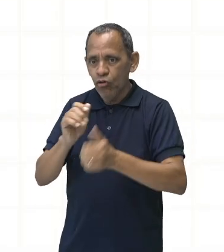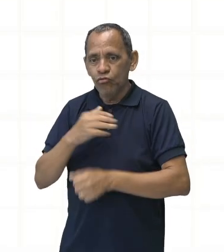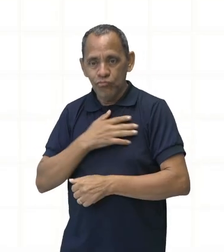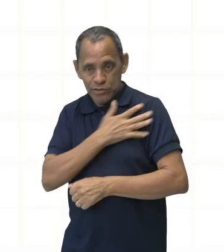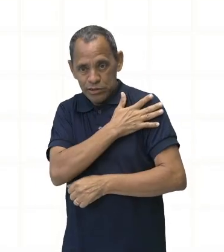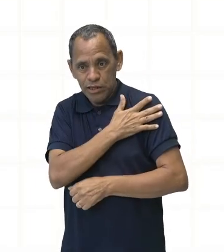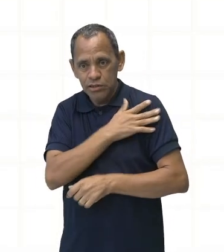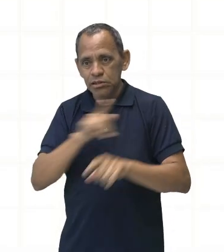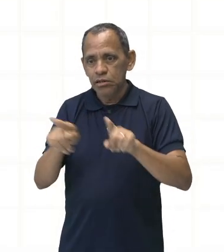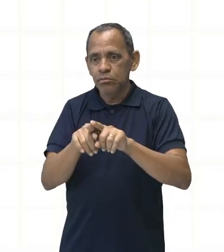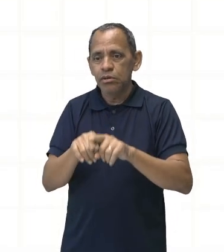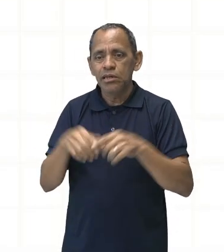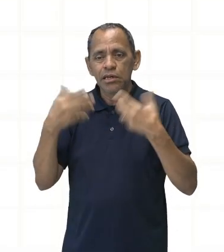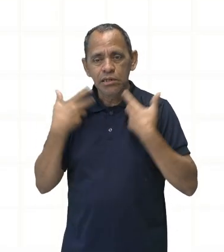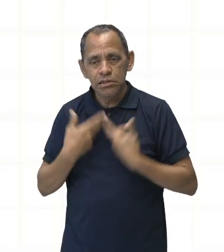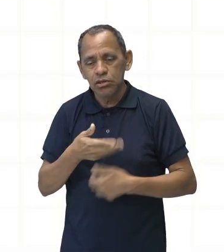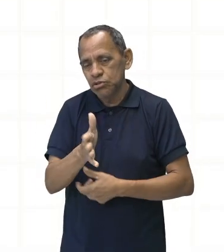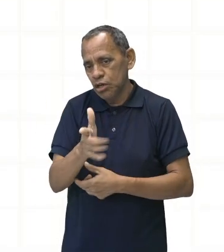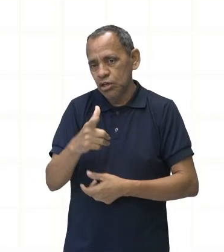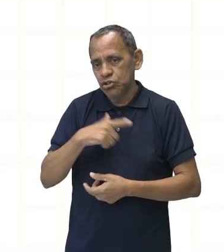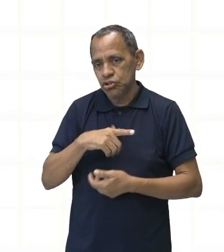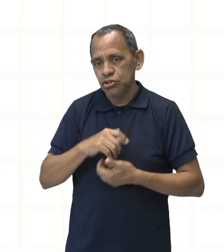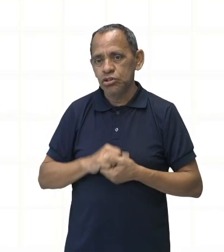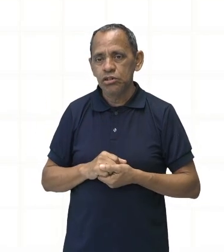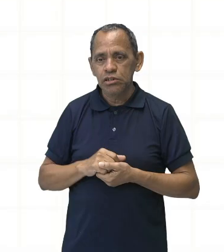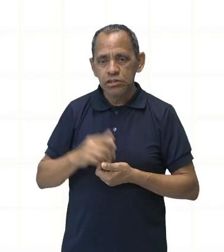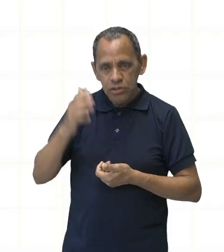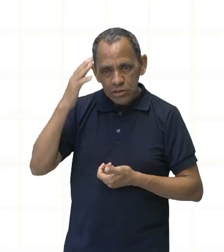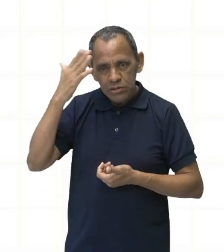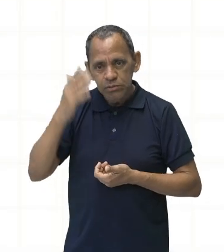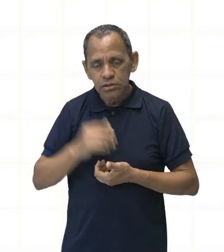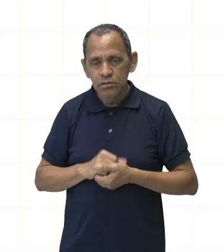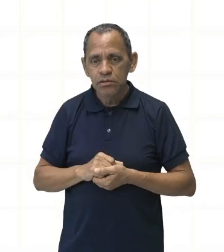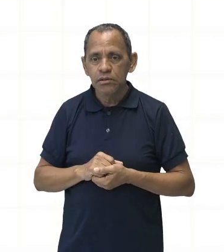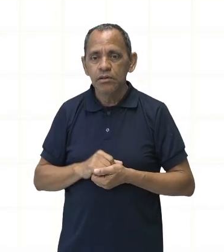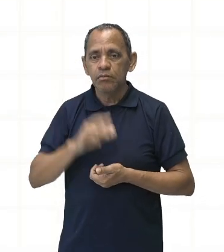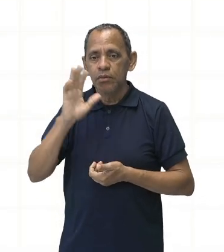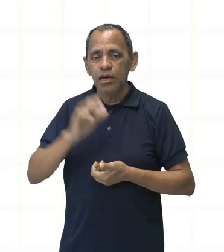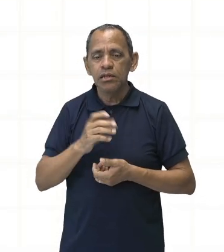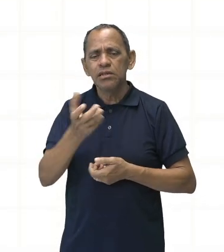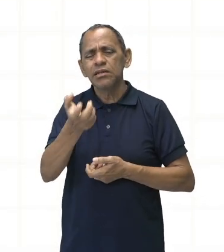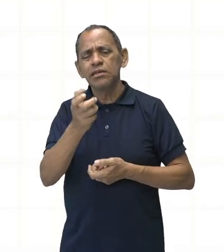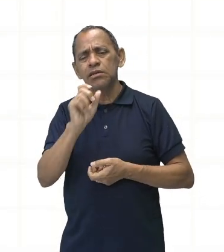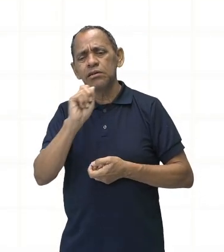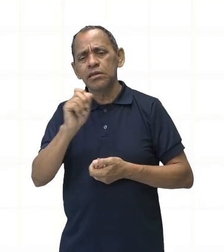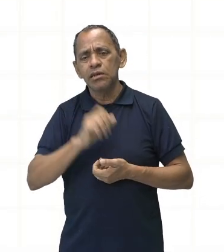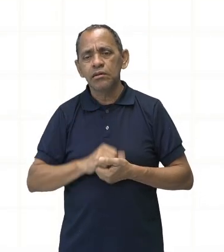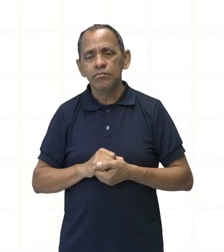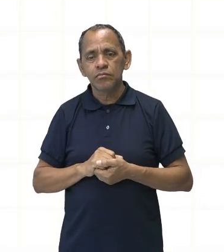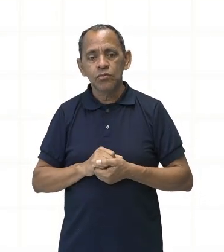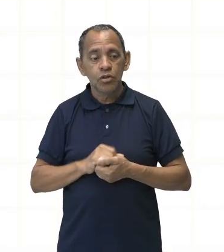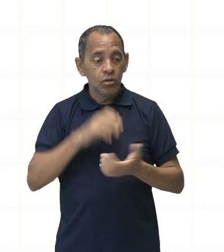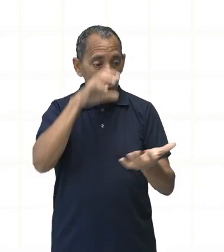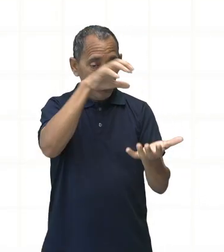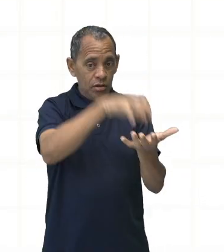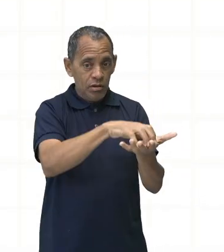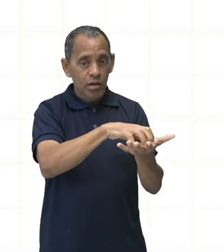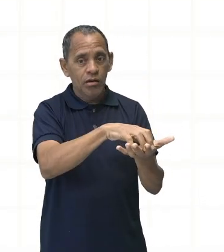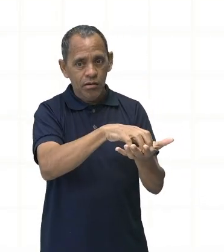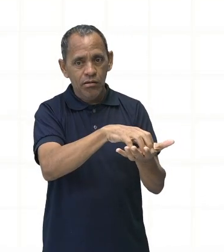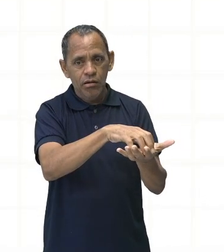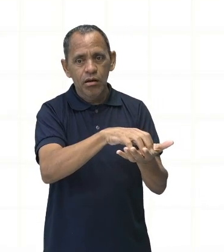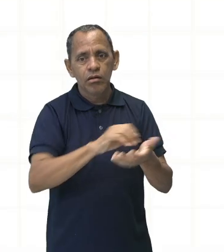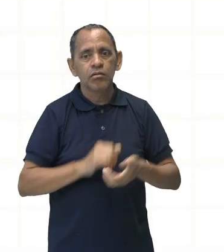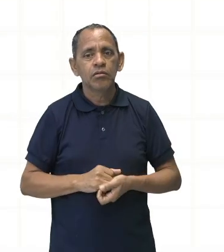já estava cansado, né, dessa situação. E ainda havia, né, a questão de que o gabinete de Ouro Preto, na figura